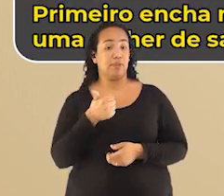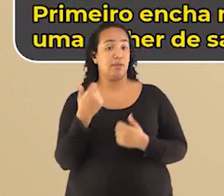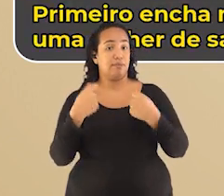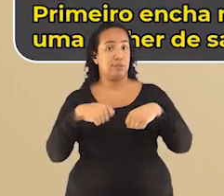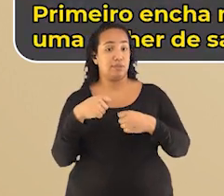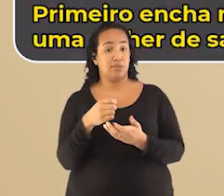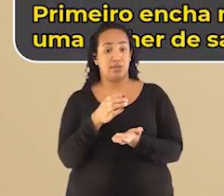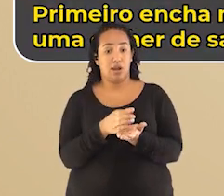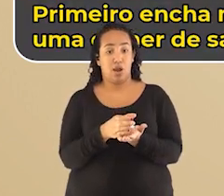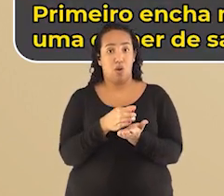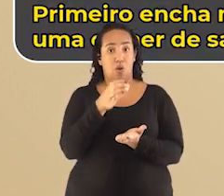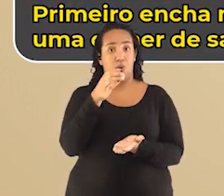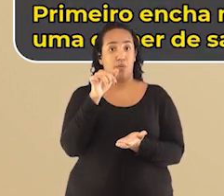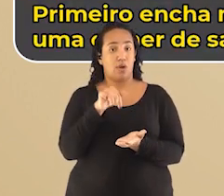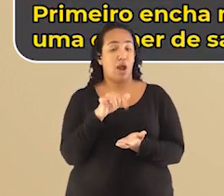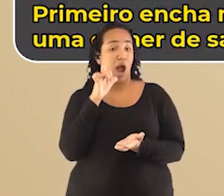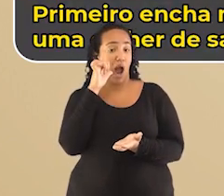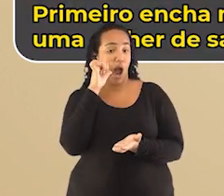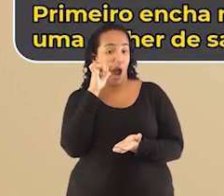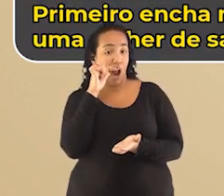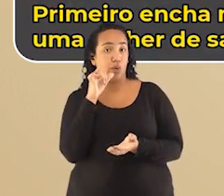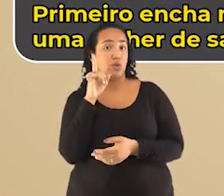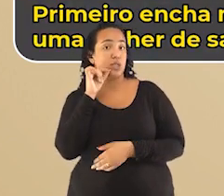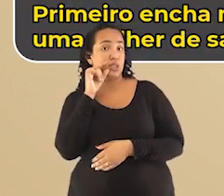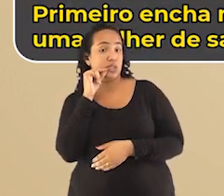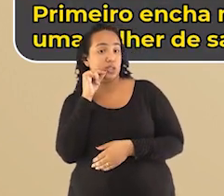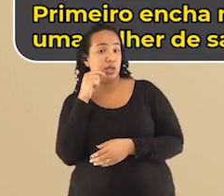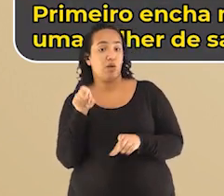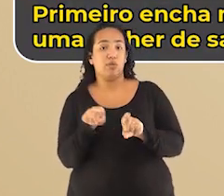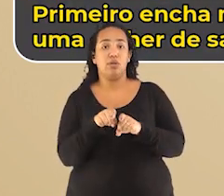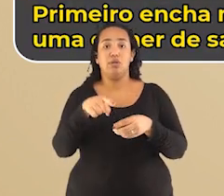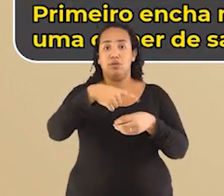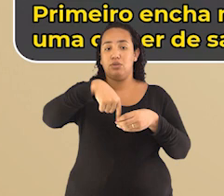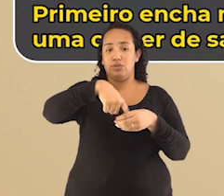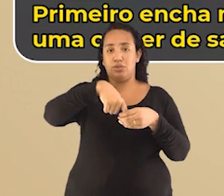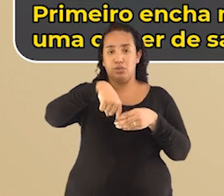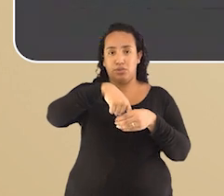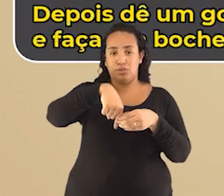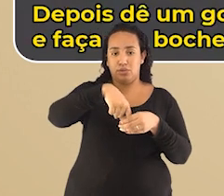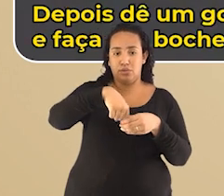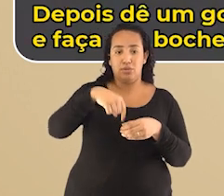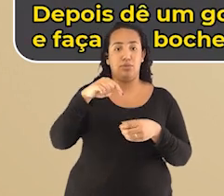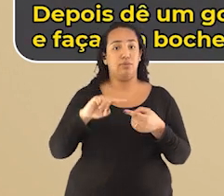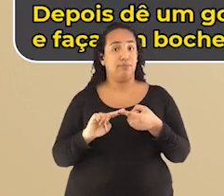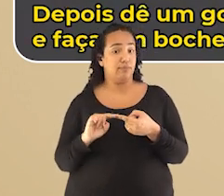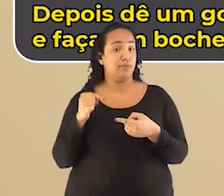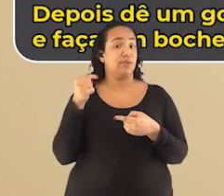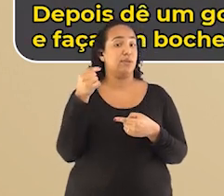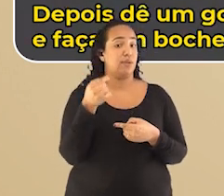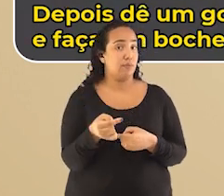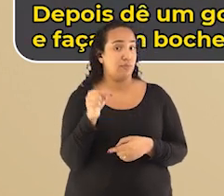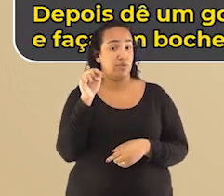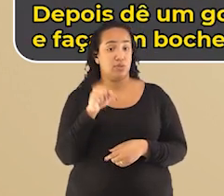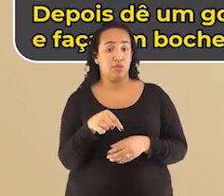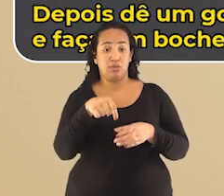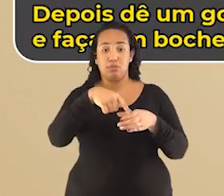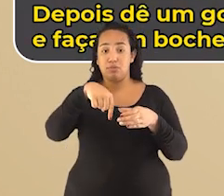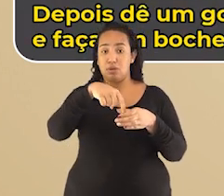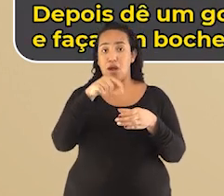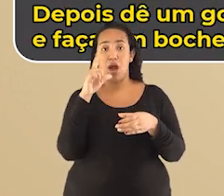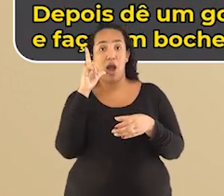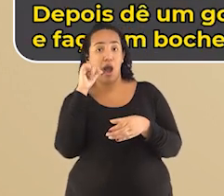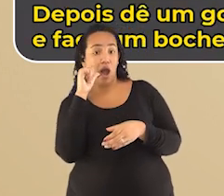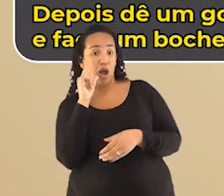Primeiro, encha meio copo de água, coloque uma colher de sal e mexa bem essa mistura. Depois, dê um gole